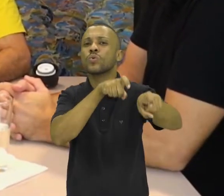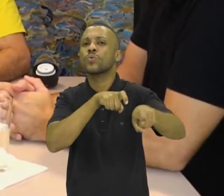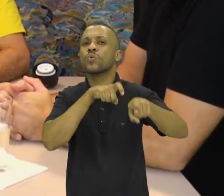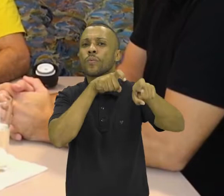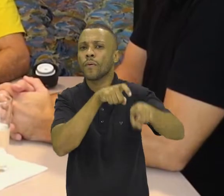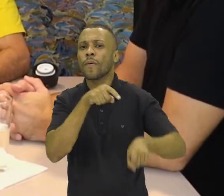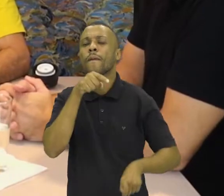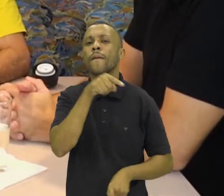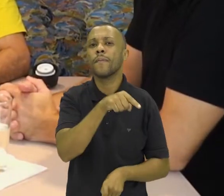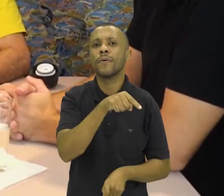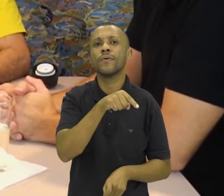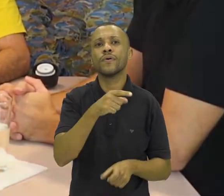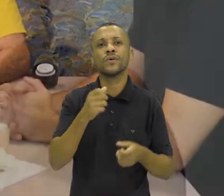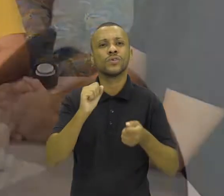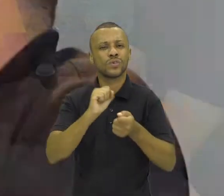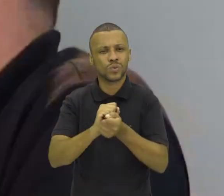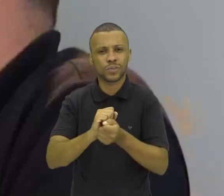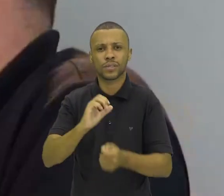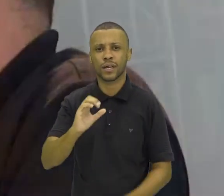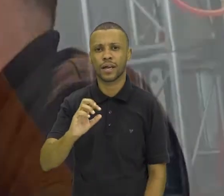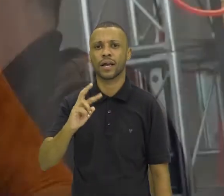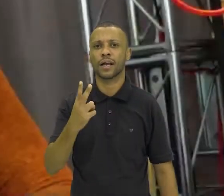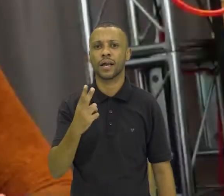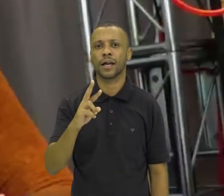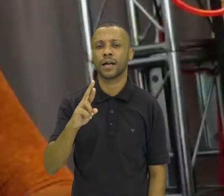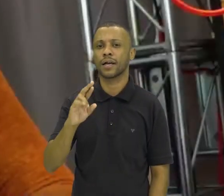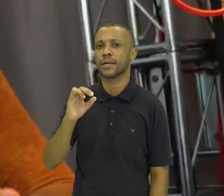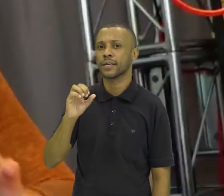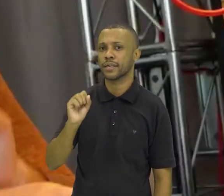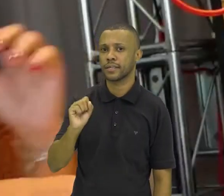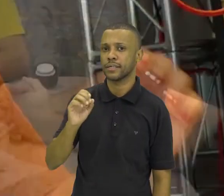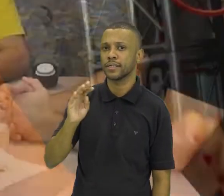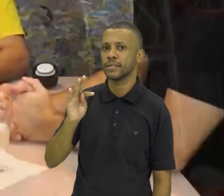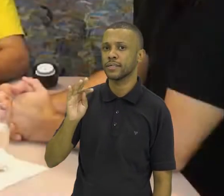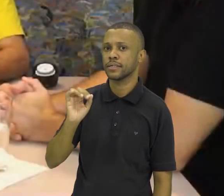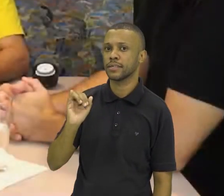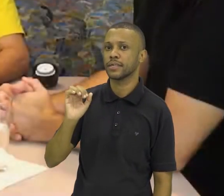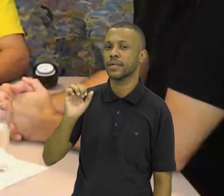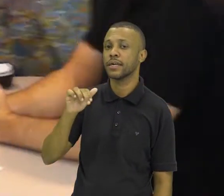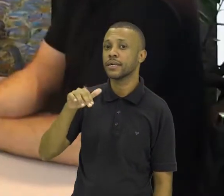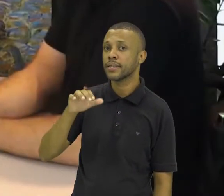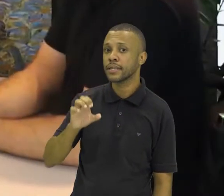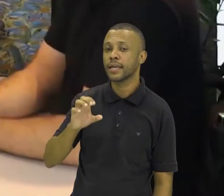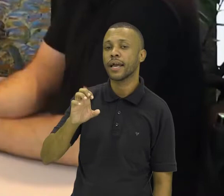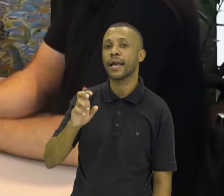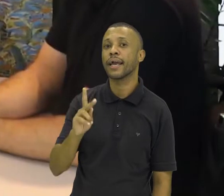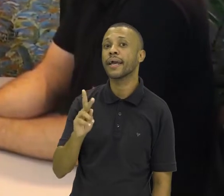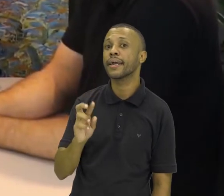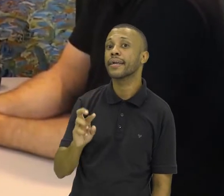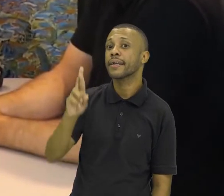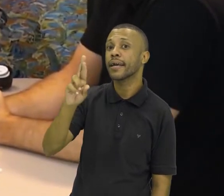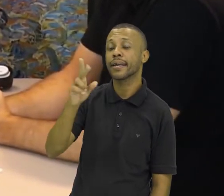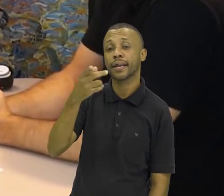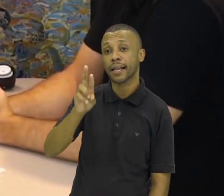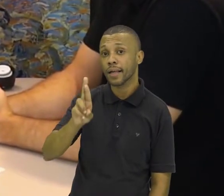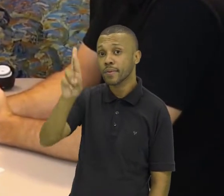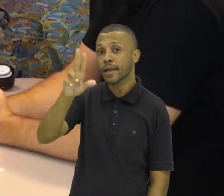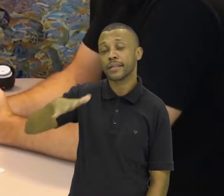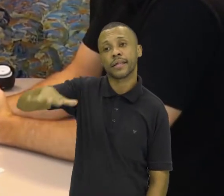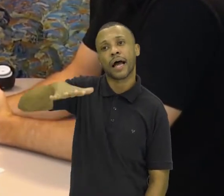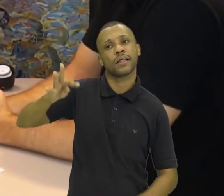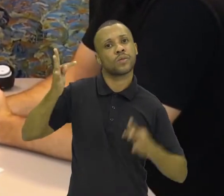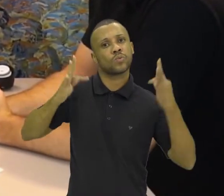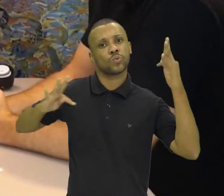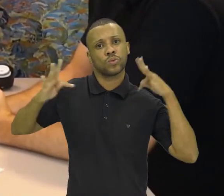lá de Socorro. Tá? A Cristiane Ecker, que é nossa parceira do Educomunicador, nos proporcionou isso, onde você tem um